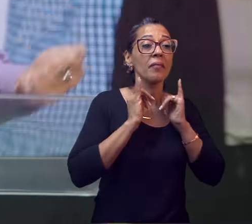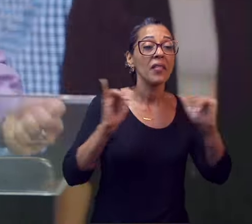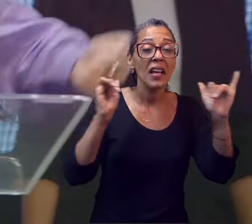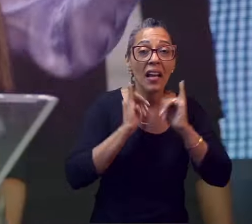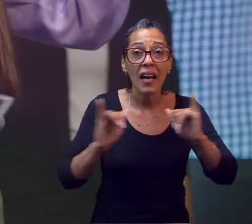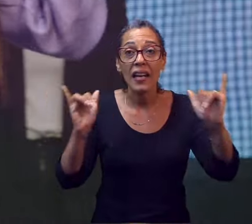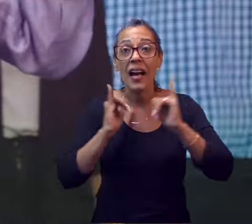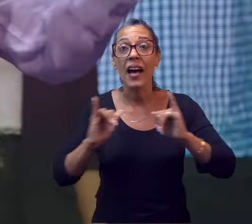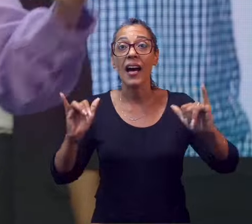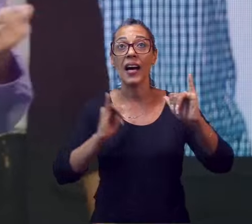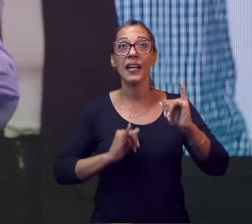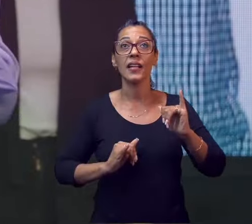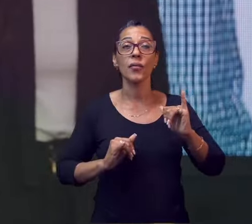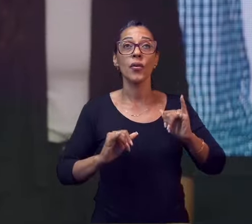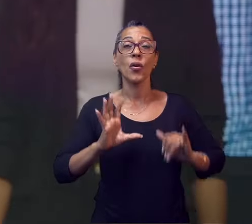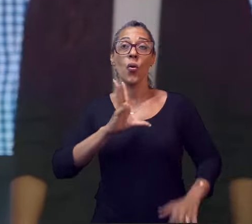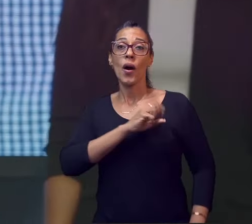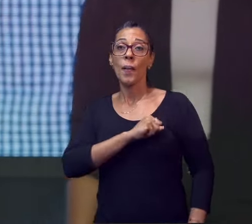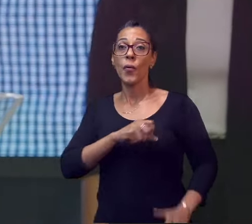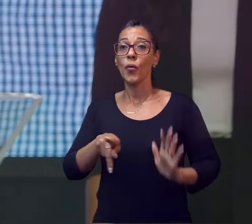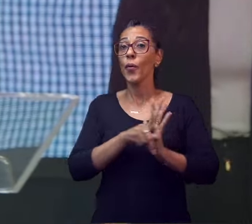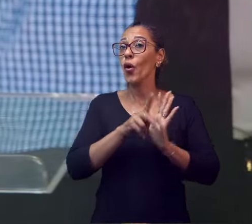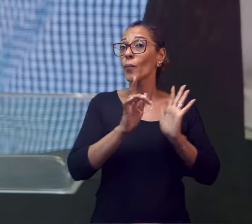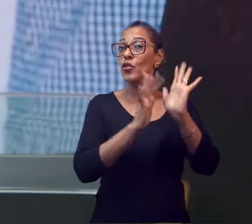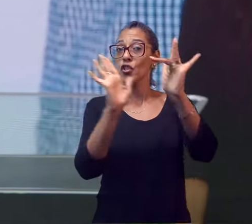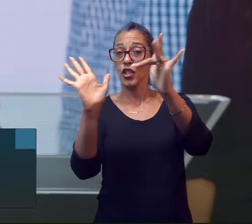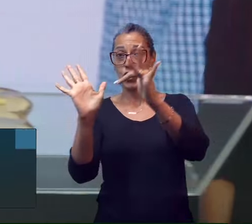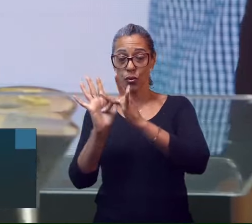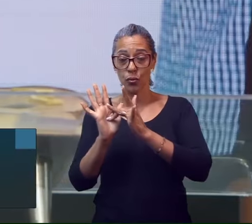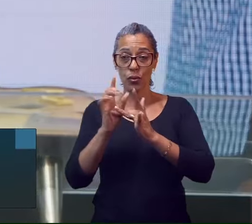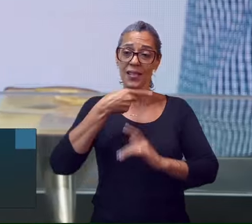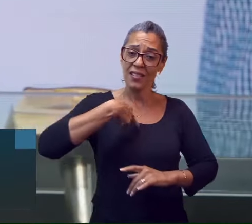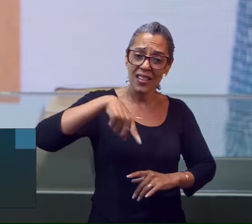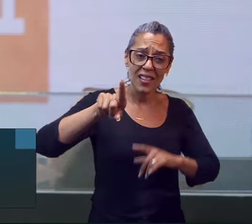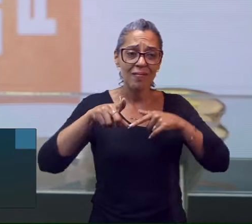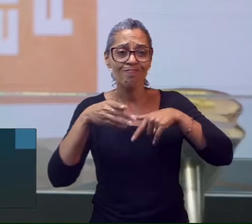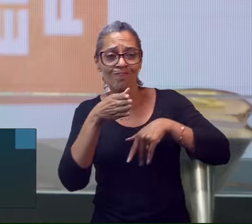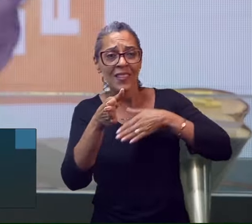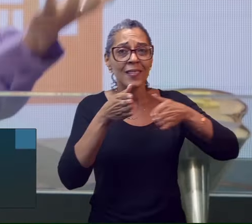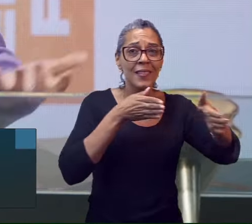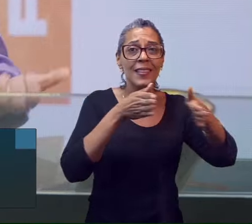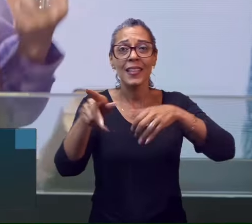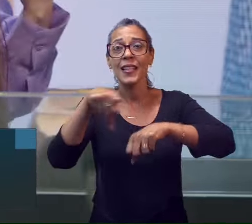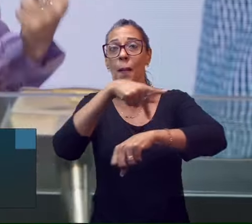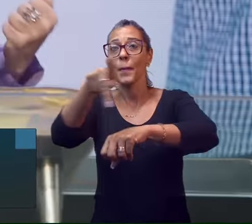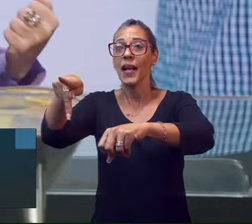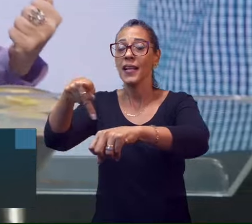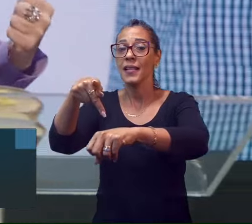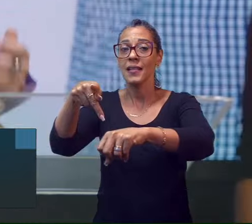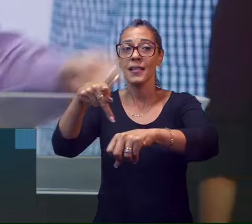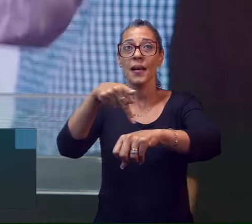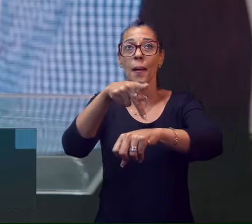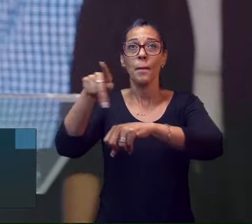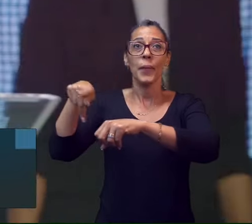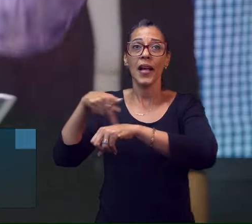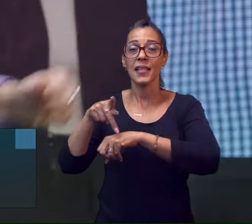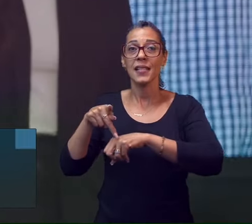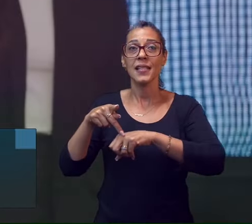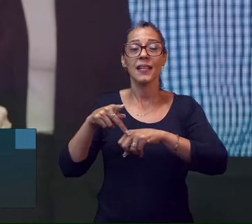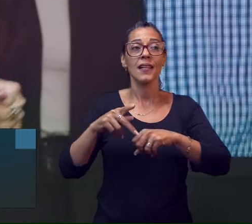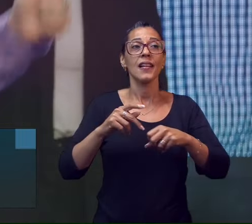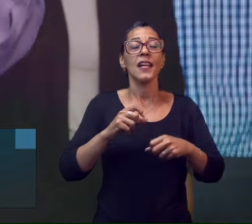que iam para as Praças que enfrentavam Multidões muitos não tinham microfones mas